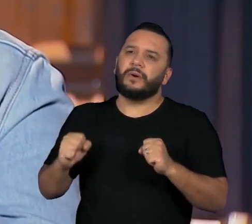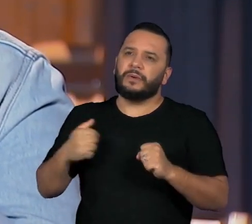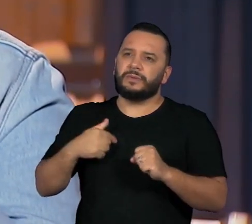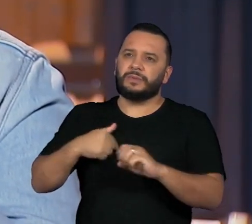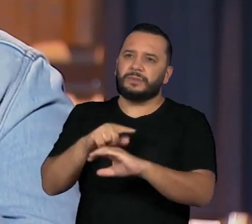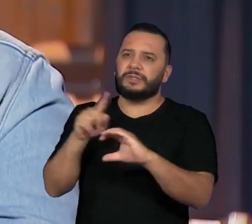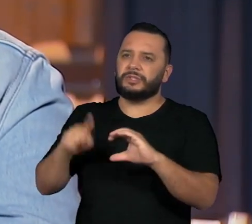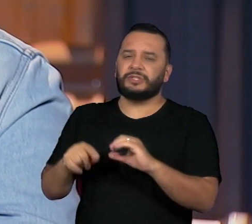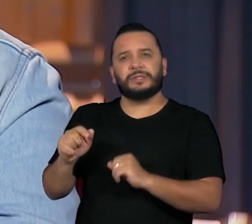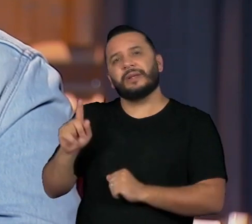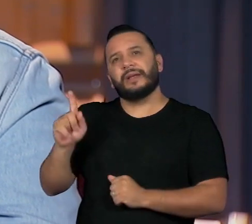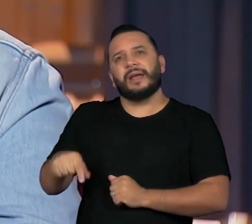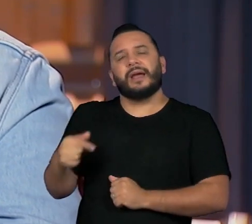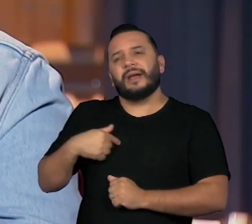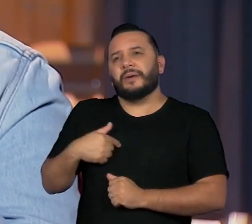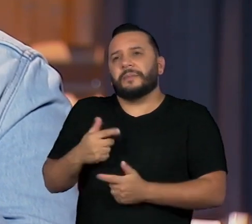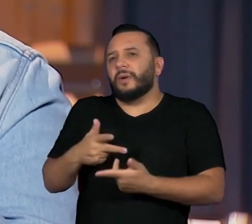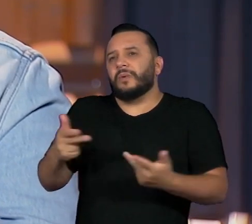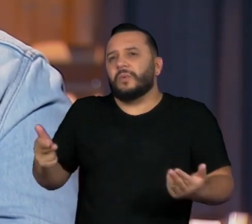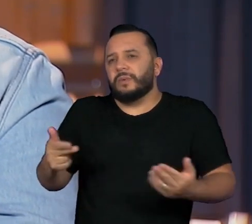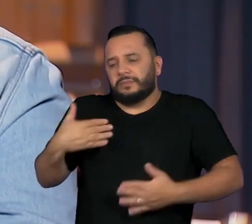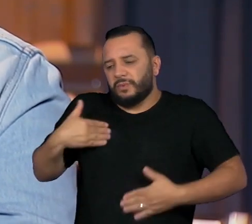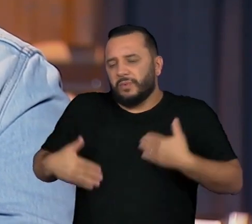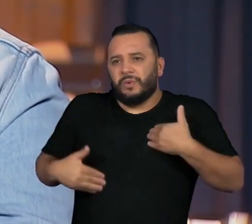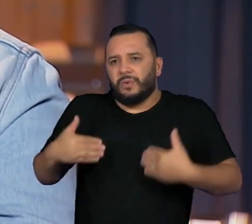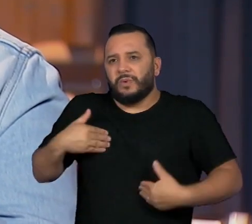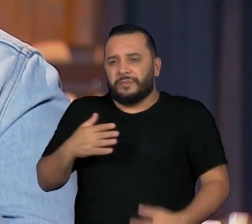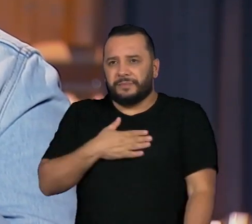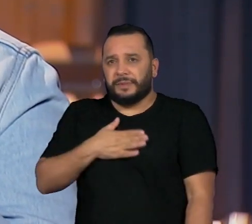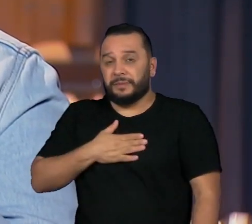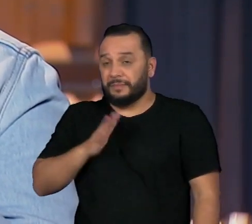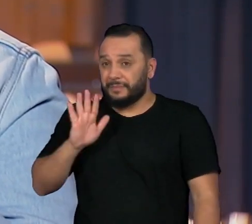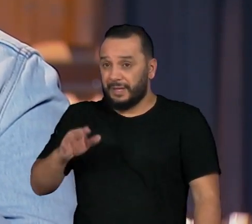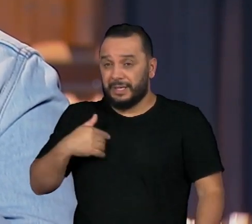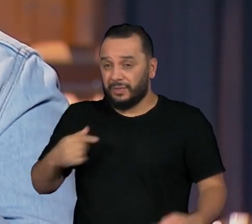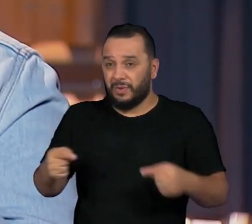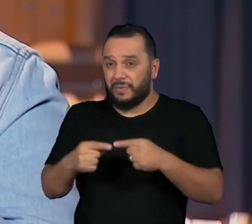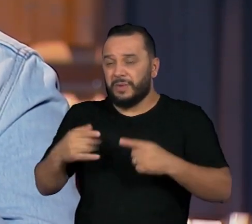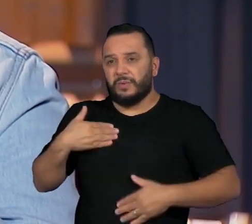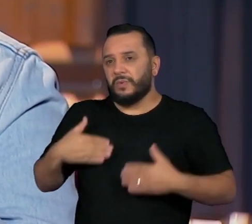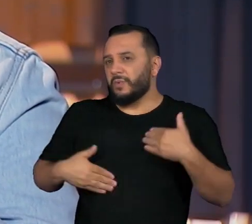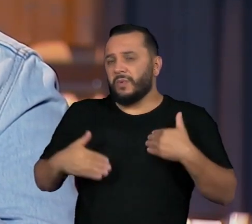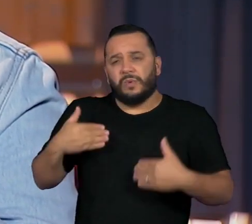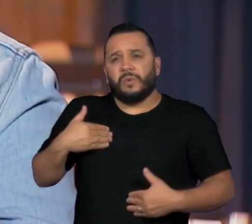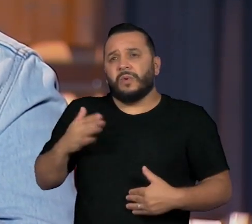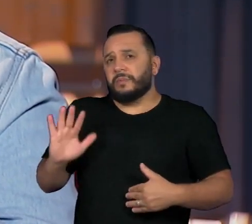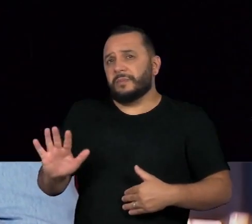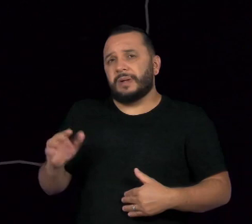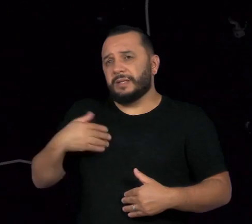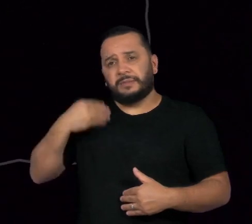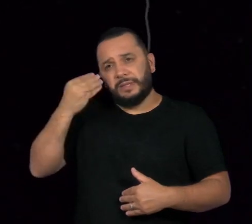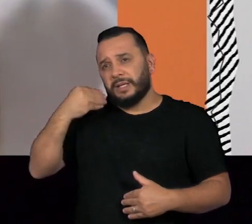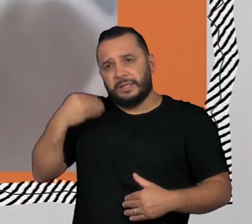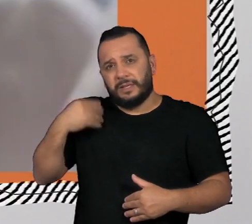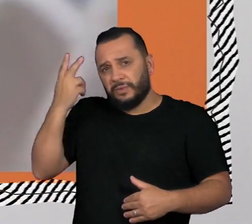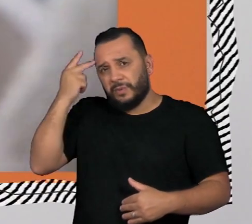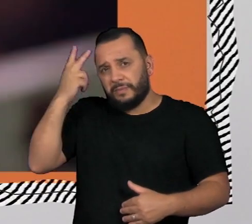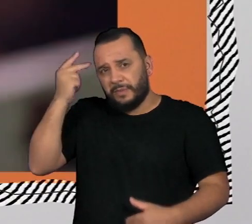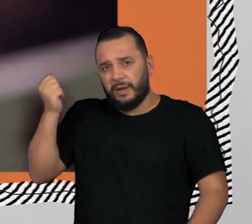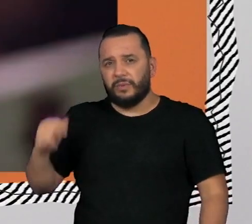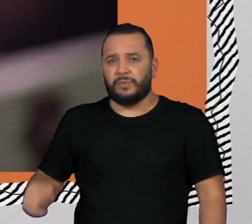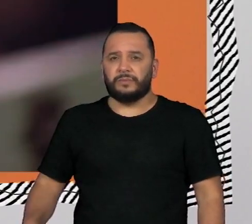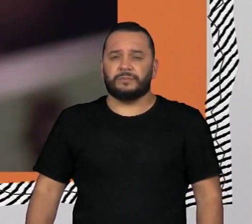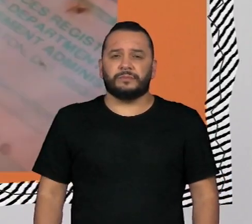sendo endógena, como sendo algo que diz respeito ao meu corpo. Mas o fato de dizer respeito ao meu corpo não reduz em nada a experiência.